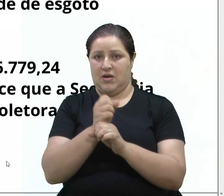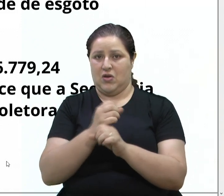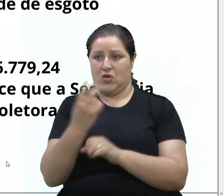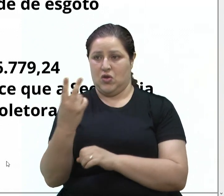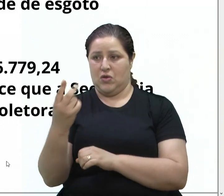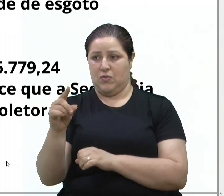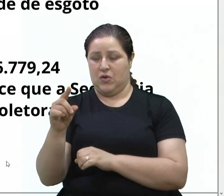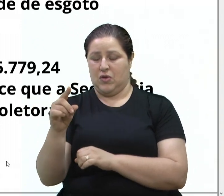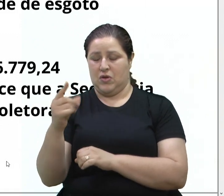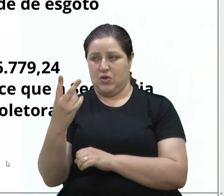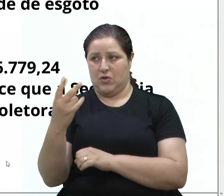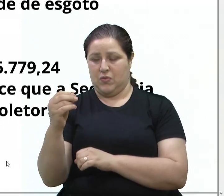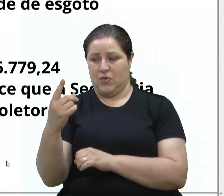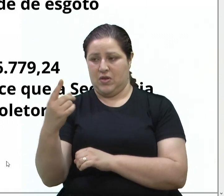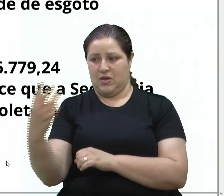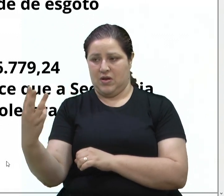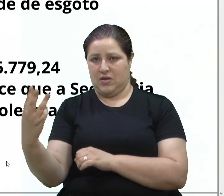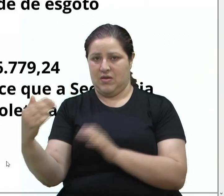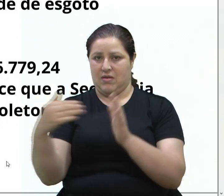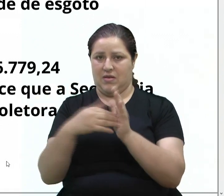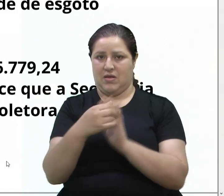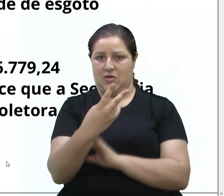2019, um índice calculado em